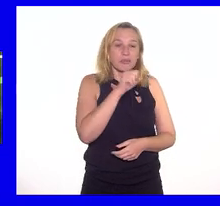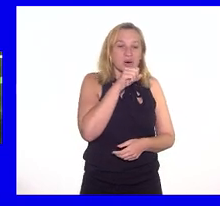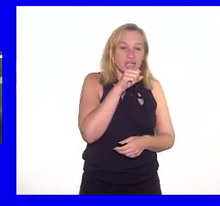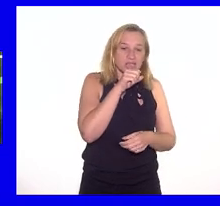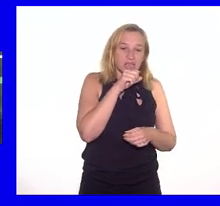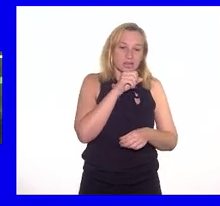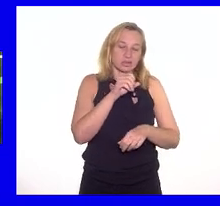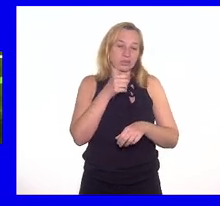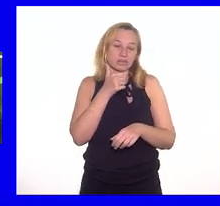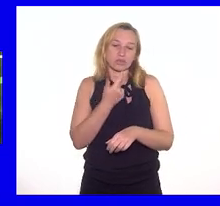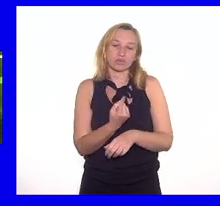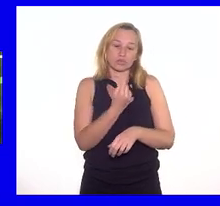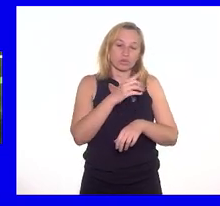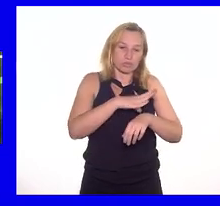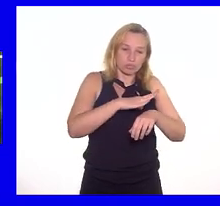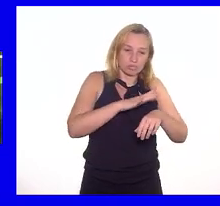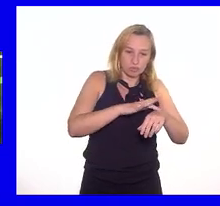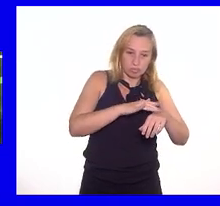rara.